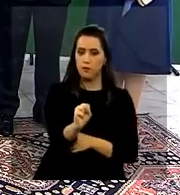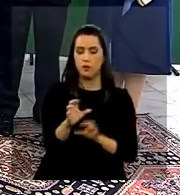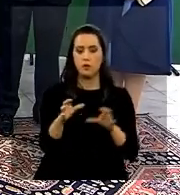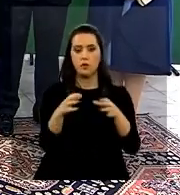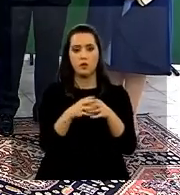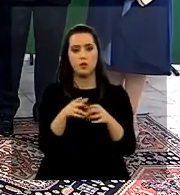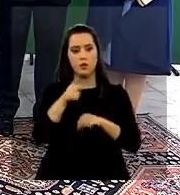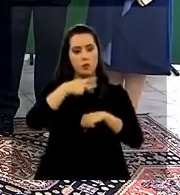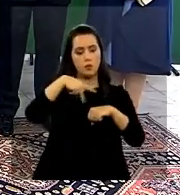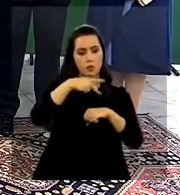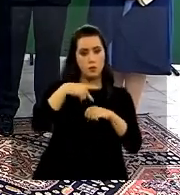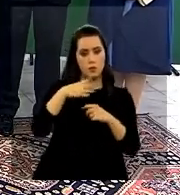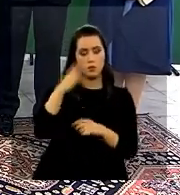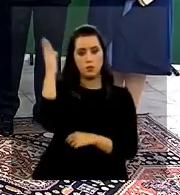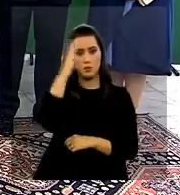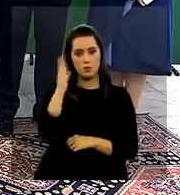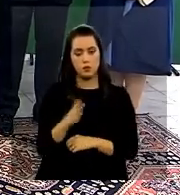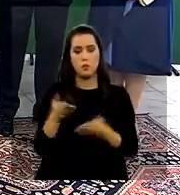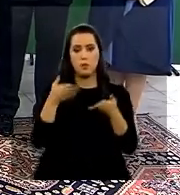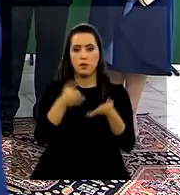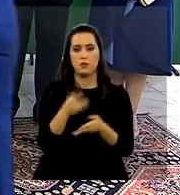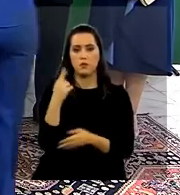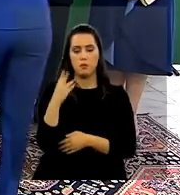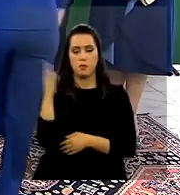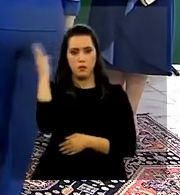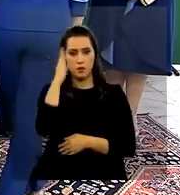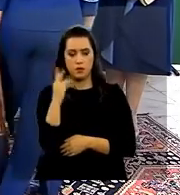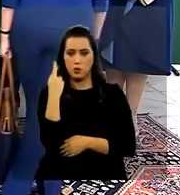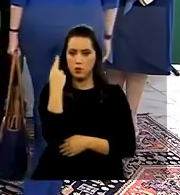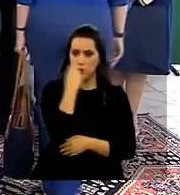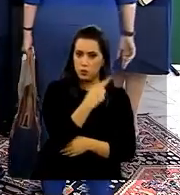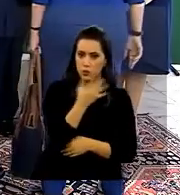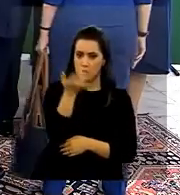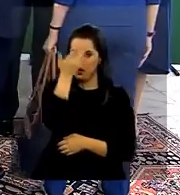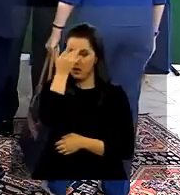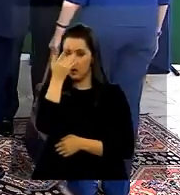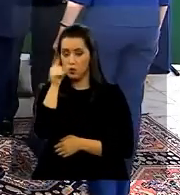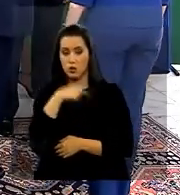o Brasil faz parte. Brasil, Rússia, Índia, China e África do Sul.